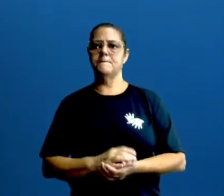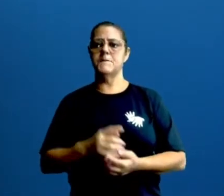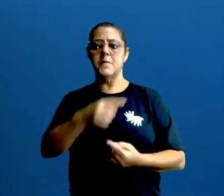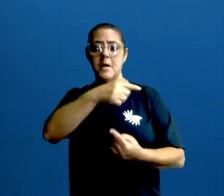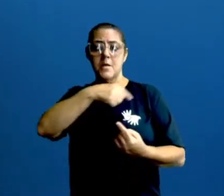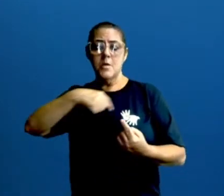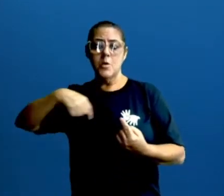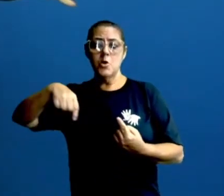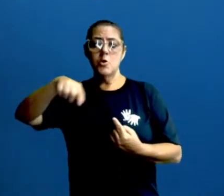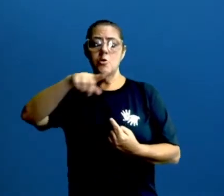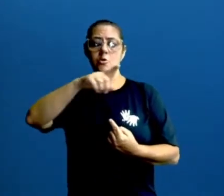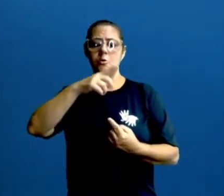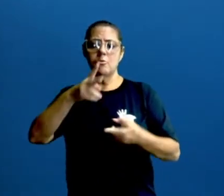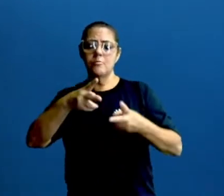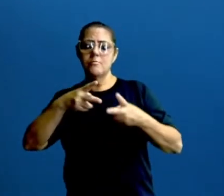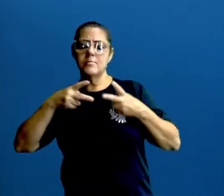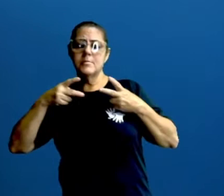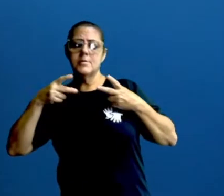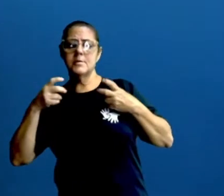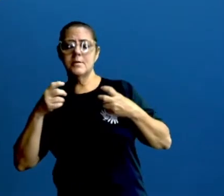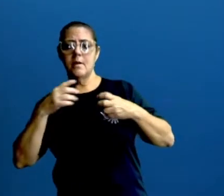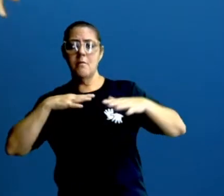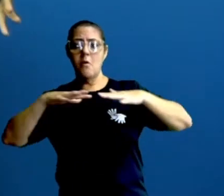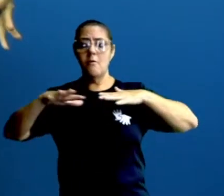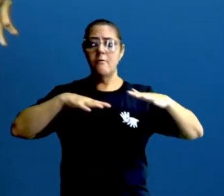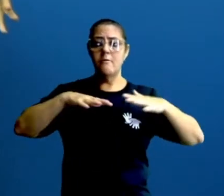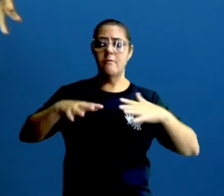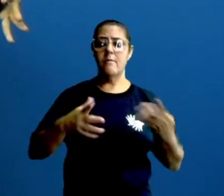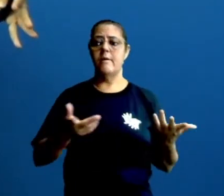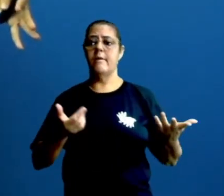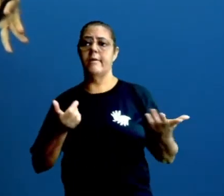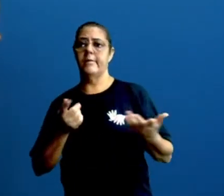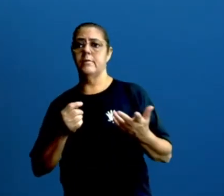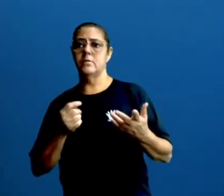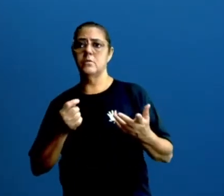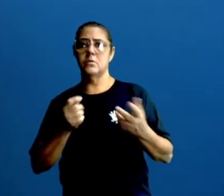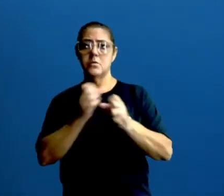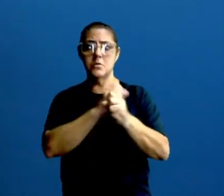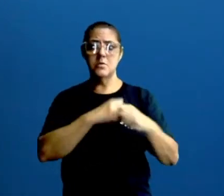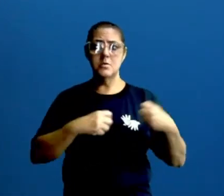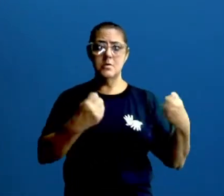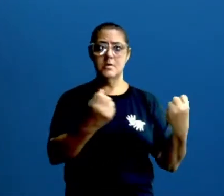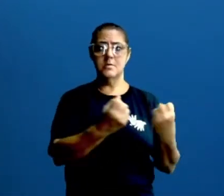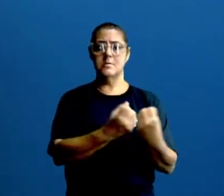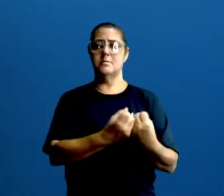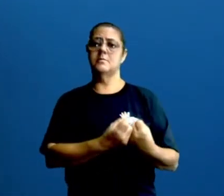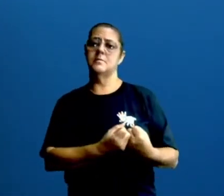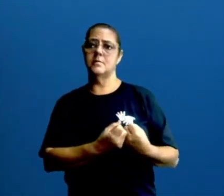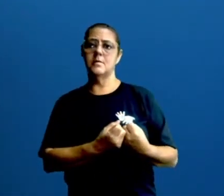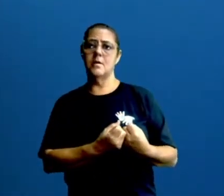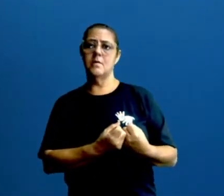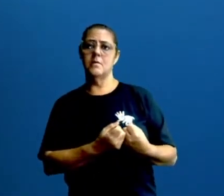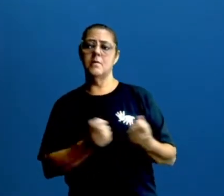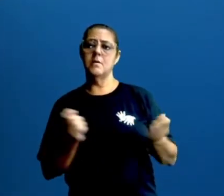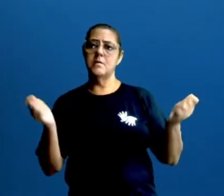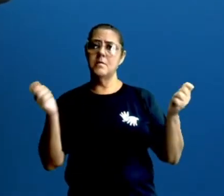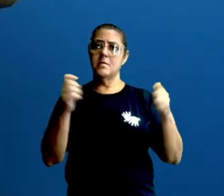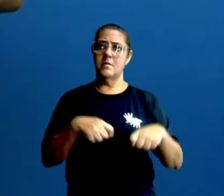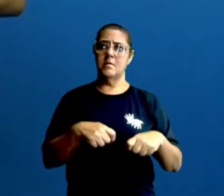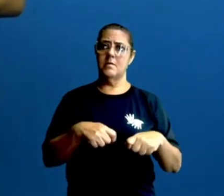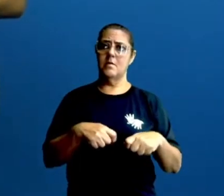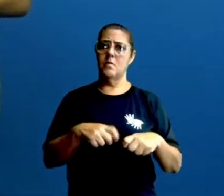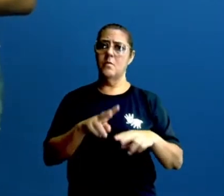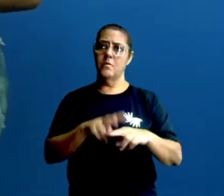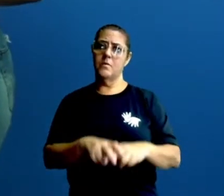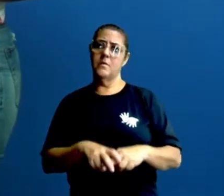disso a gente observa movimentos sociais, como vamos ver a seguir, que deram-se por conta